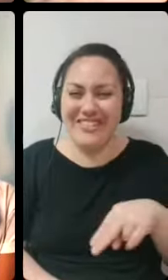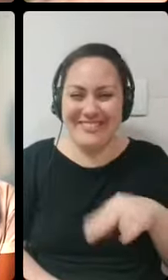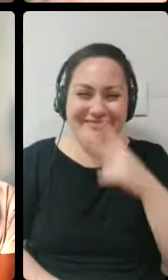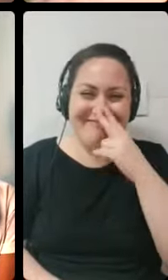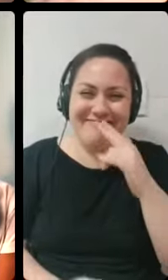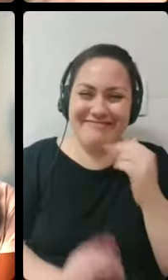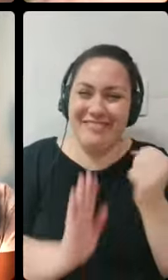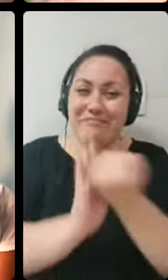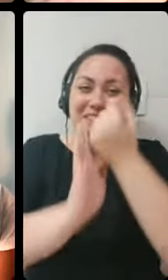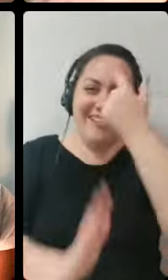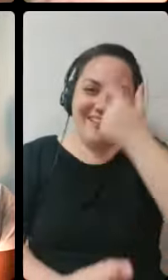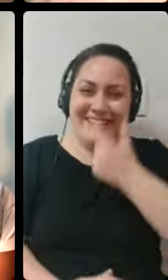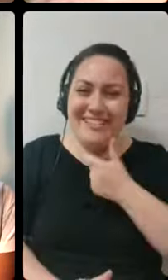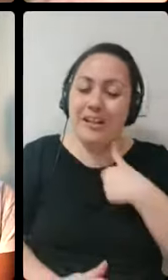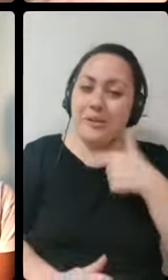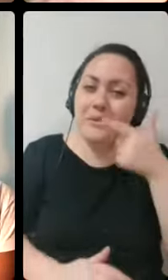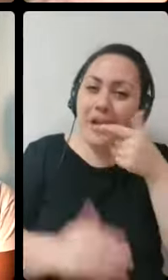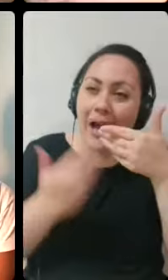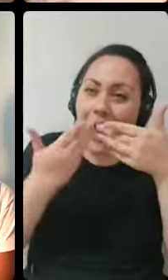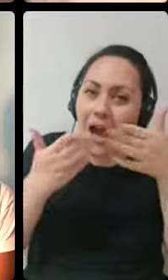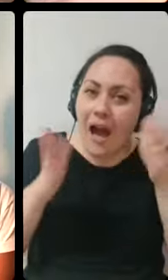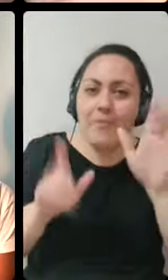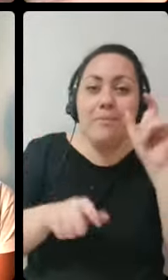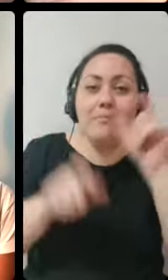pessoas entrarem no projeto.